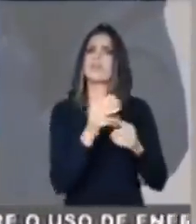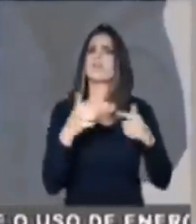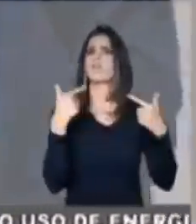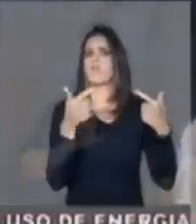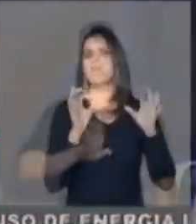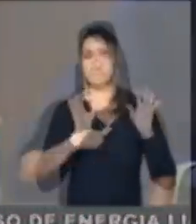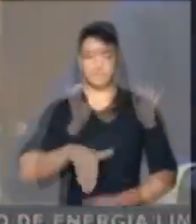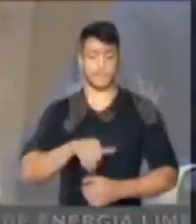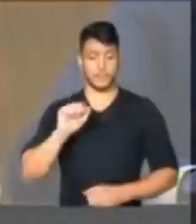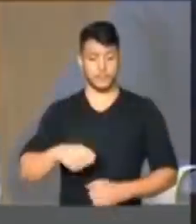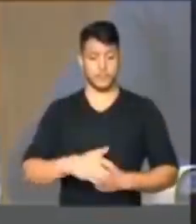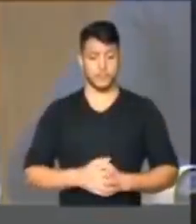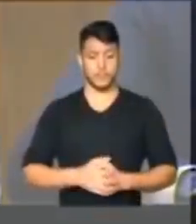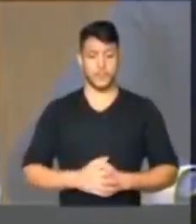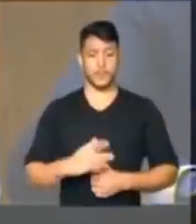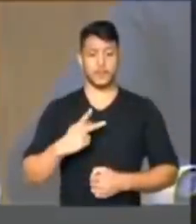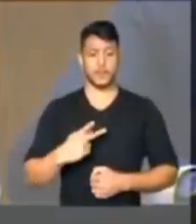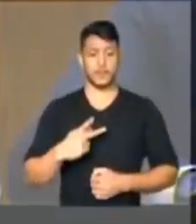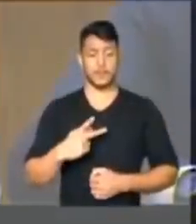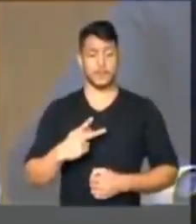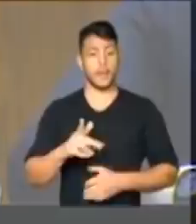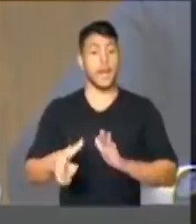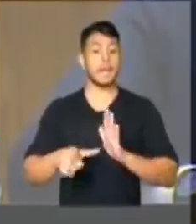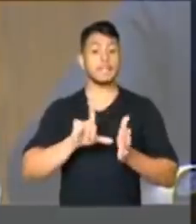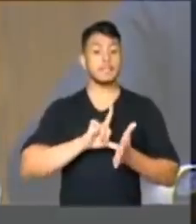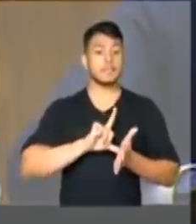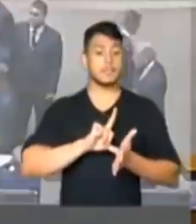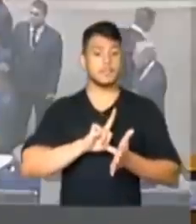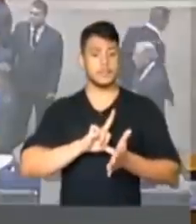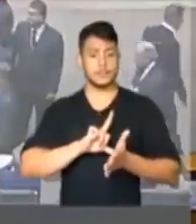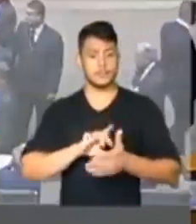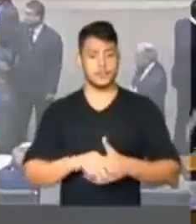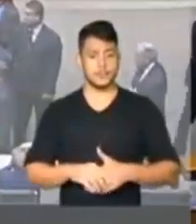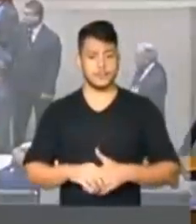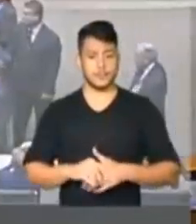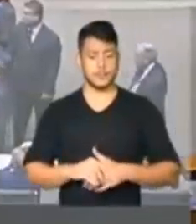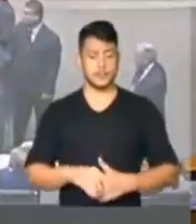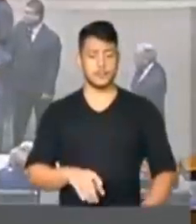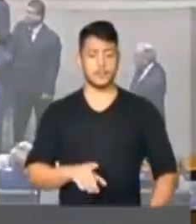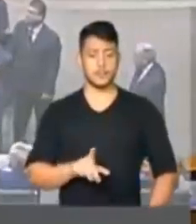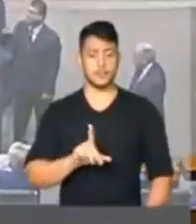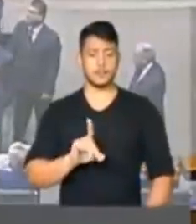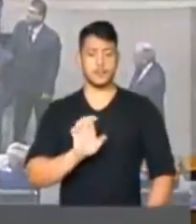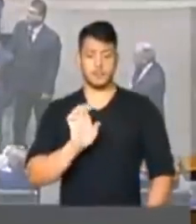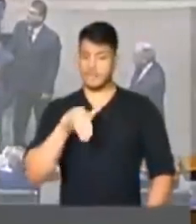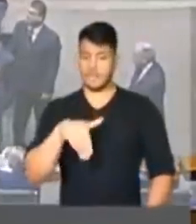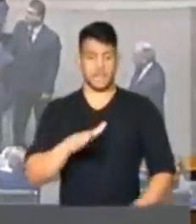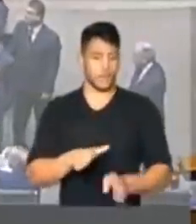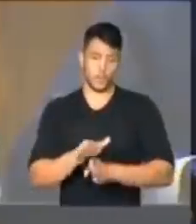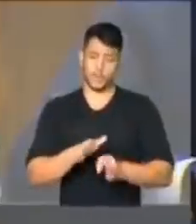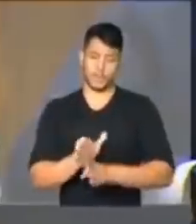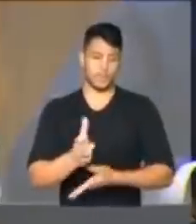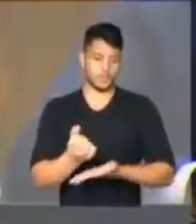mundo. Solidariedade. Senhor presidente, eu gostaria, antes de orientar pelo Democratas... Democratas já foi, deputado, está na